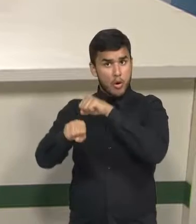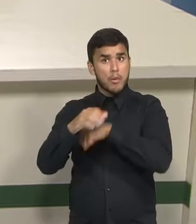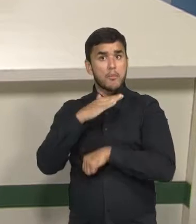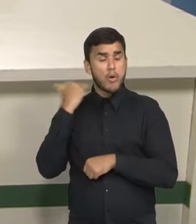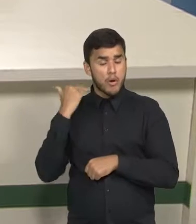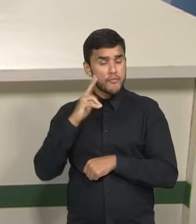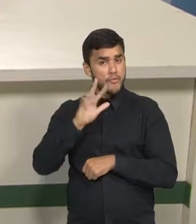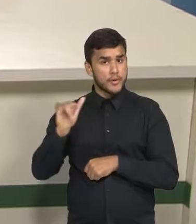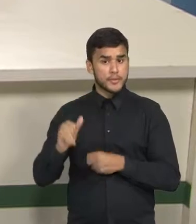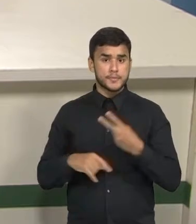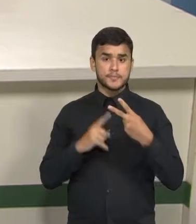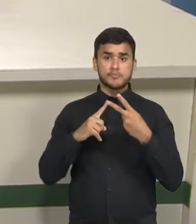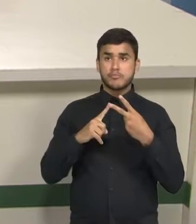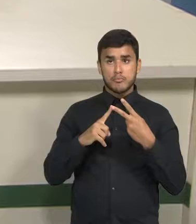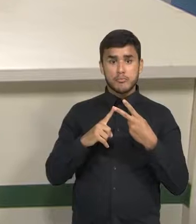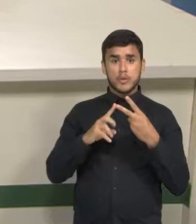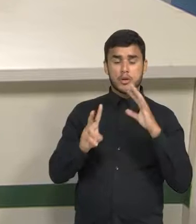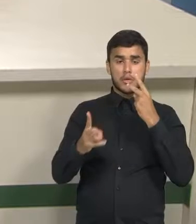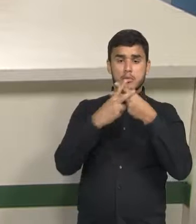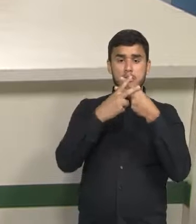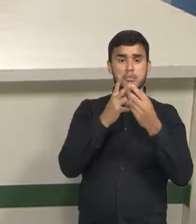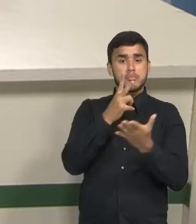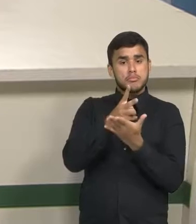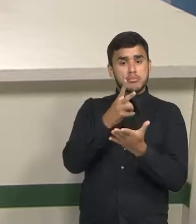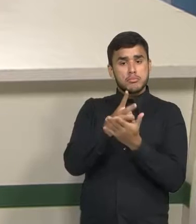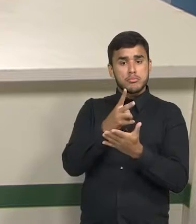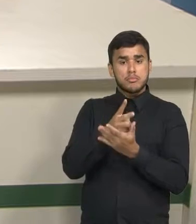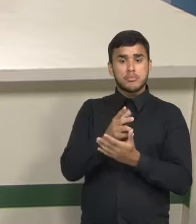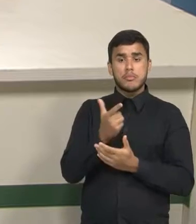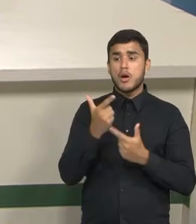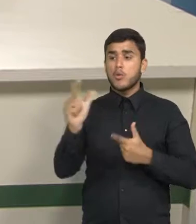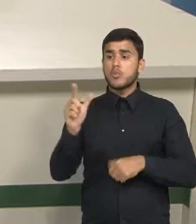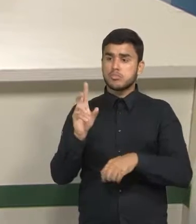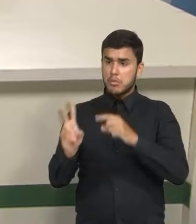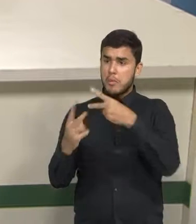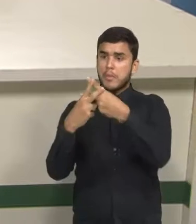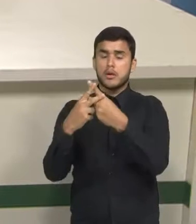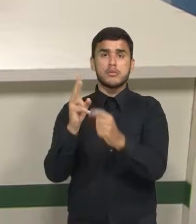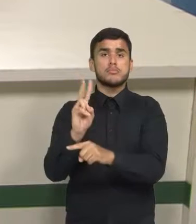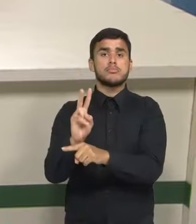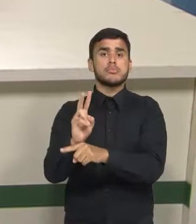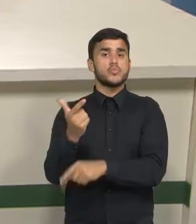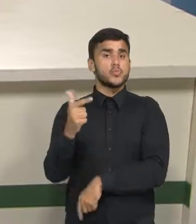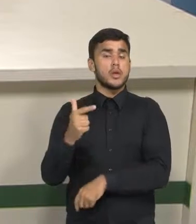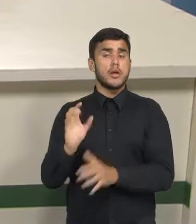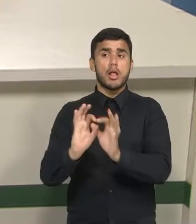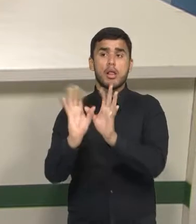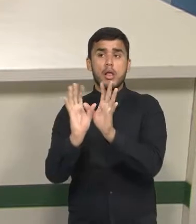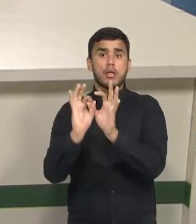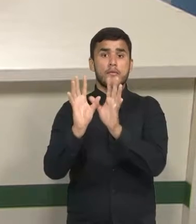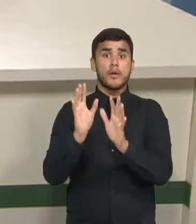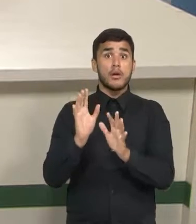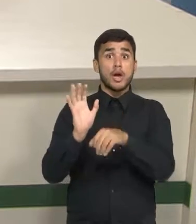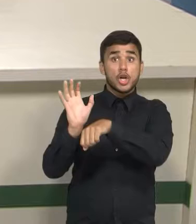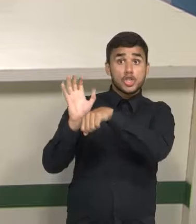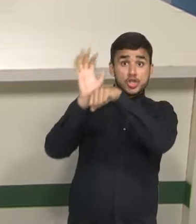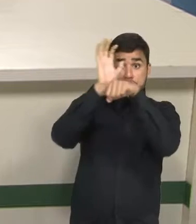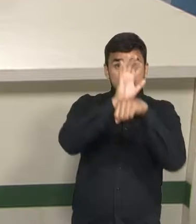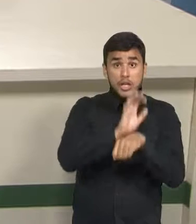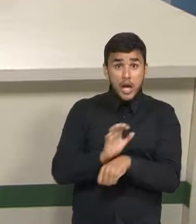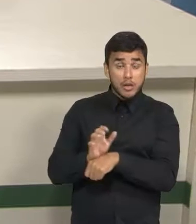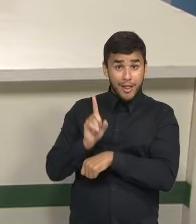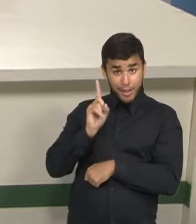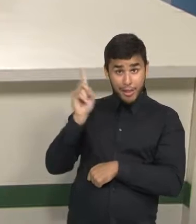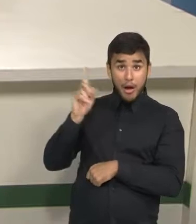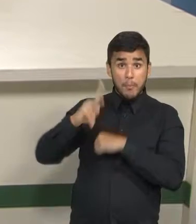têm prisão preventiva, tem estados que nem existe prisão preventiva. Então, cada estado regulou a